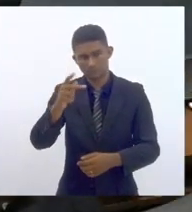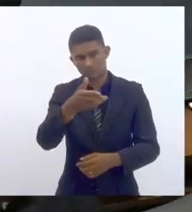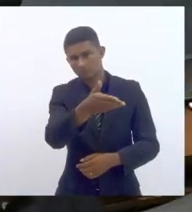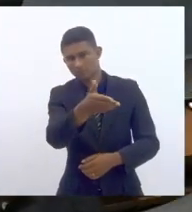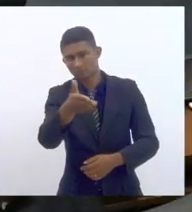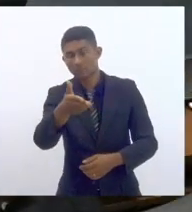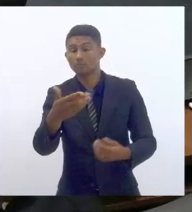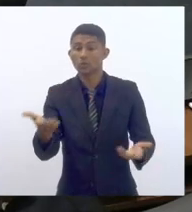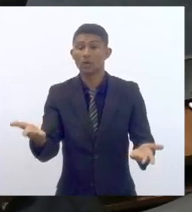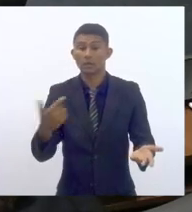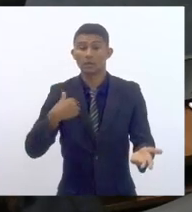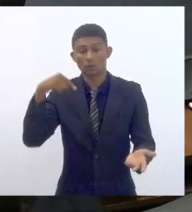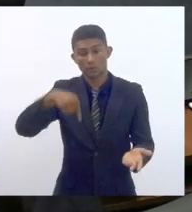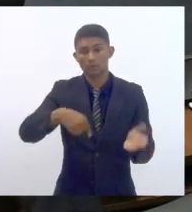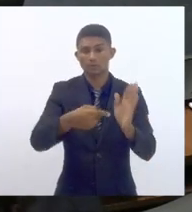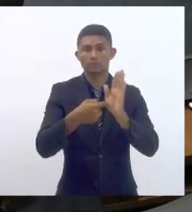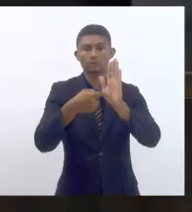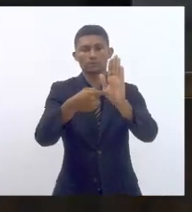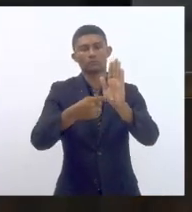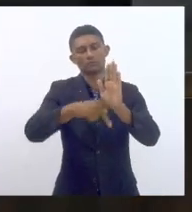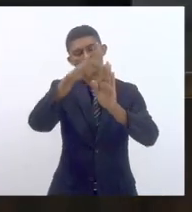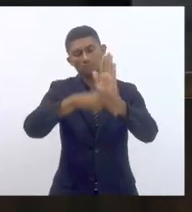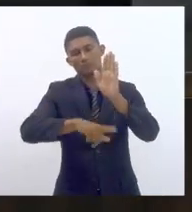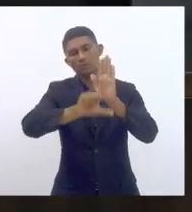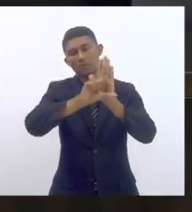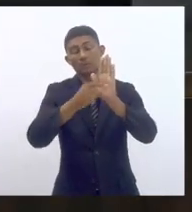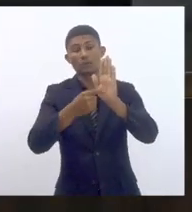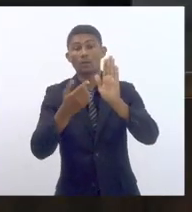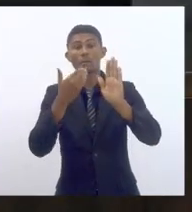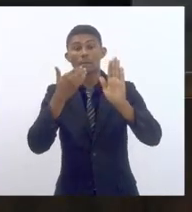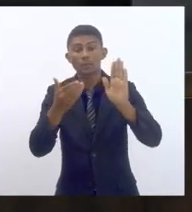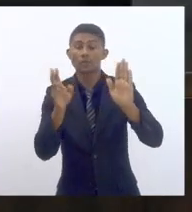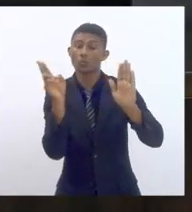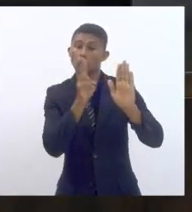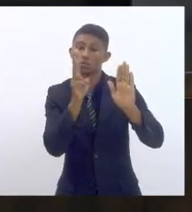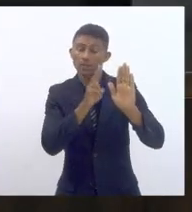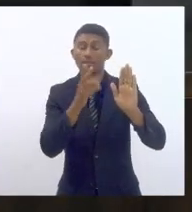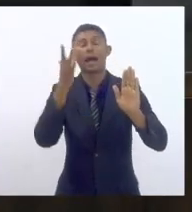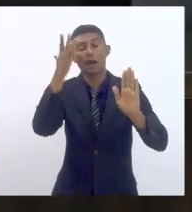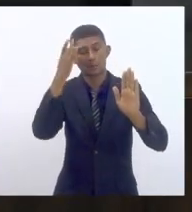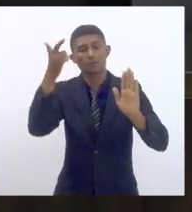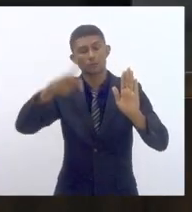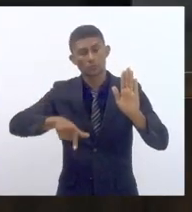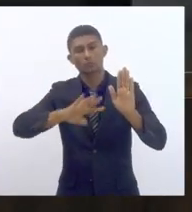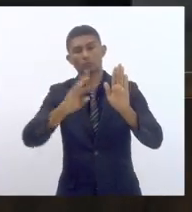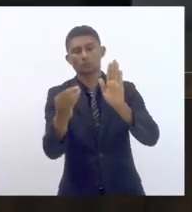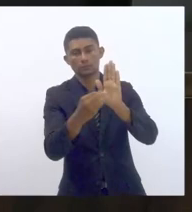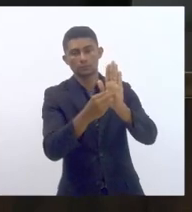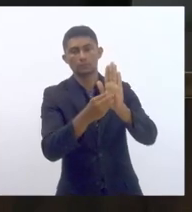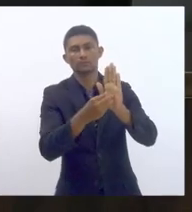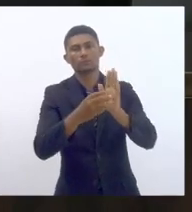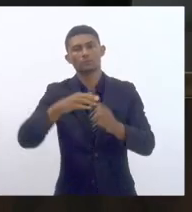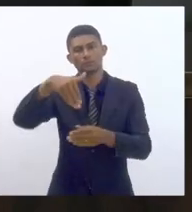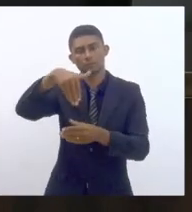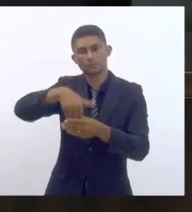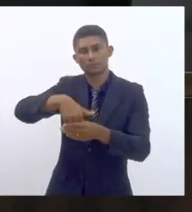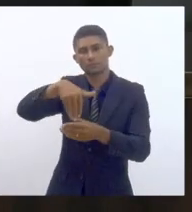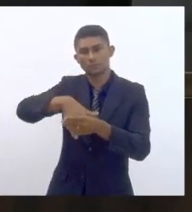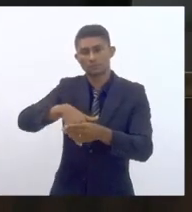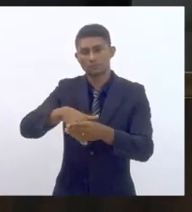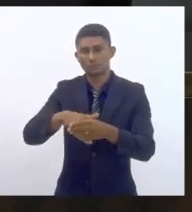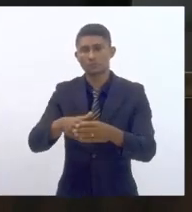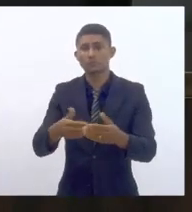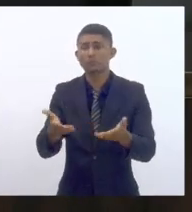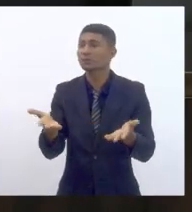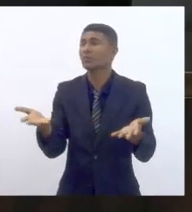Então, eu estou apresentando um projeto hoje. Vou pedir urgência e vou voltar amanhã. Vossas Excelências conhecem...